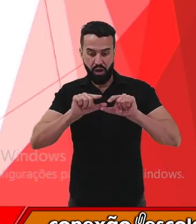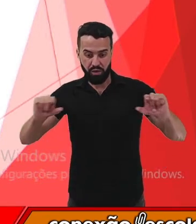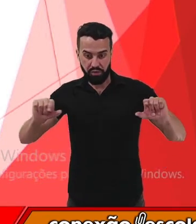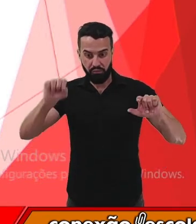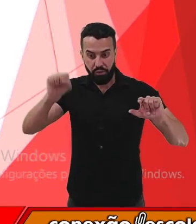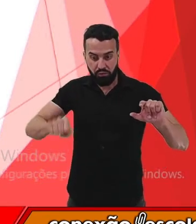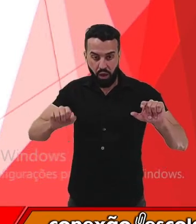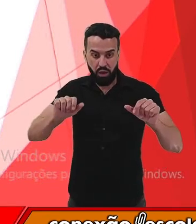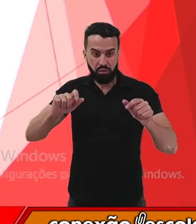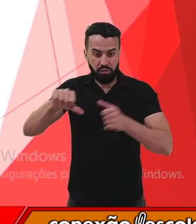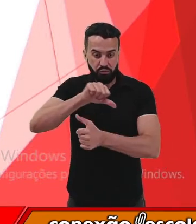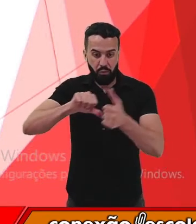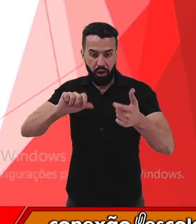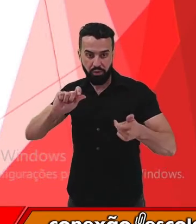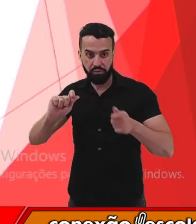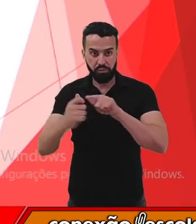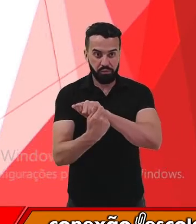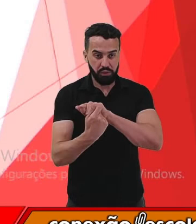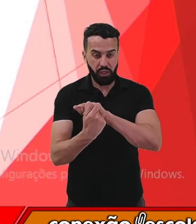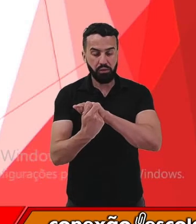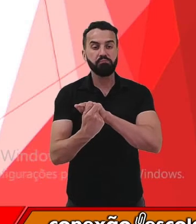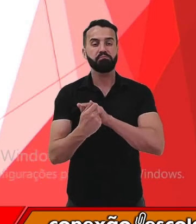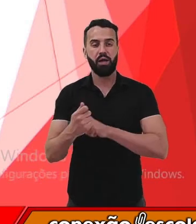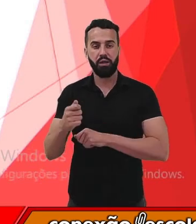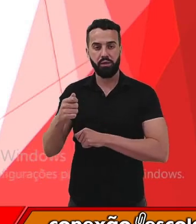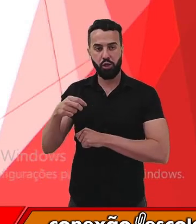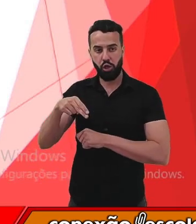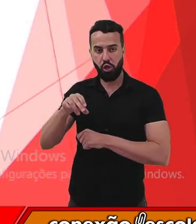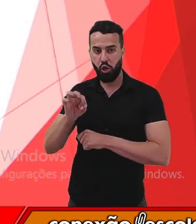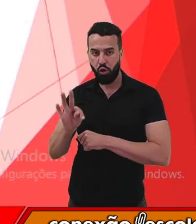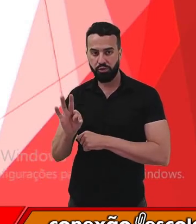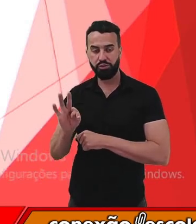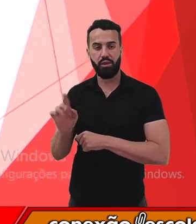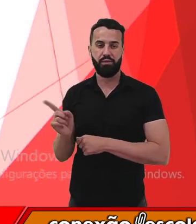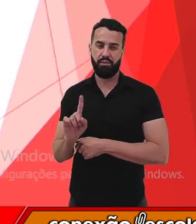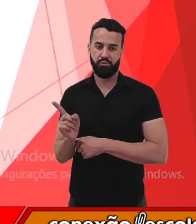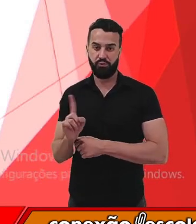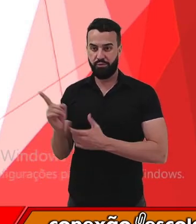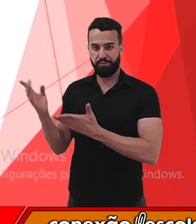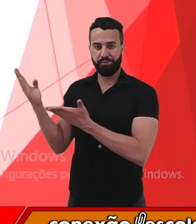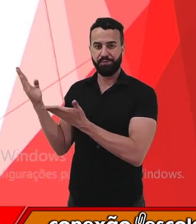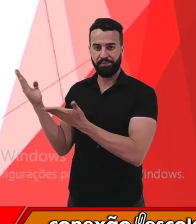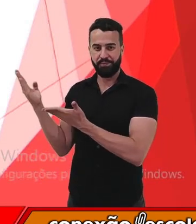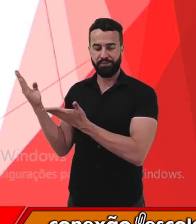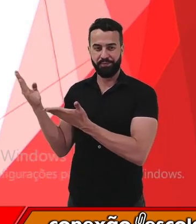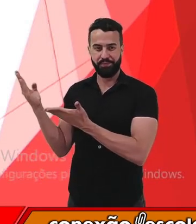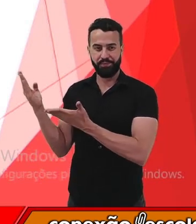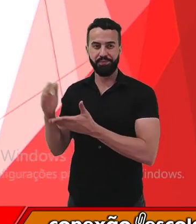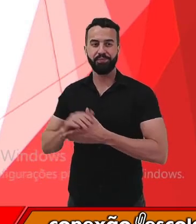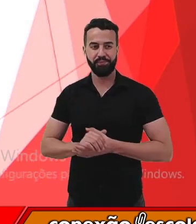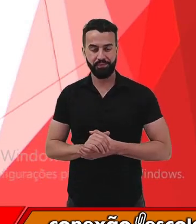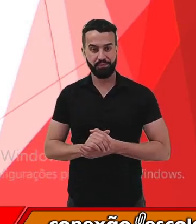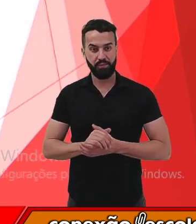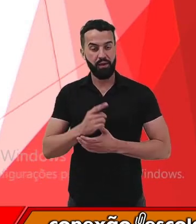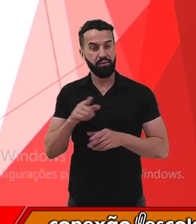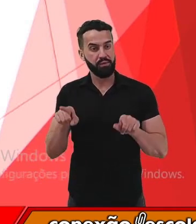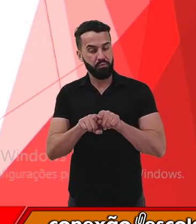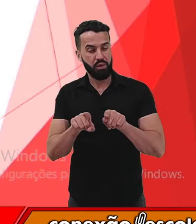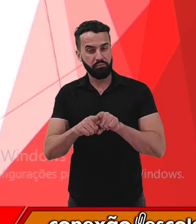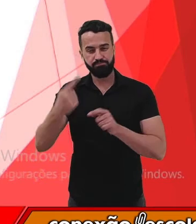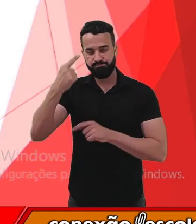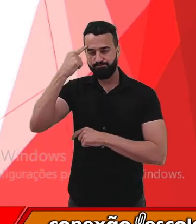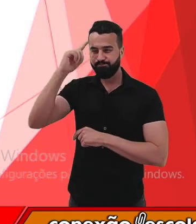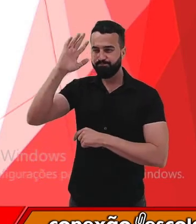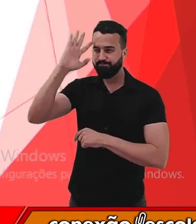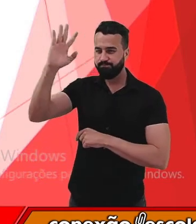forma negativa. Lembra o que precisa colocar ali para negar uma frase, né? E assim você precisa pensar da